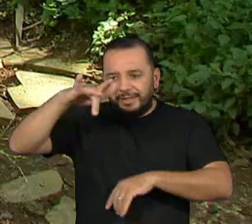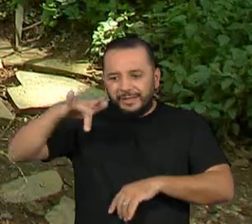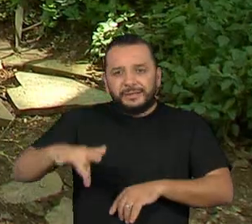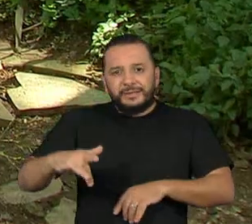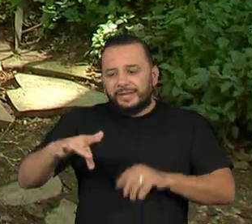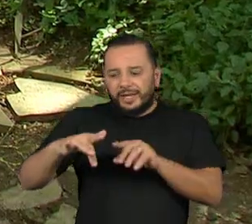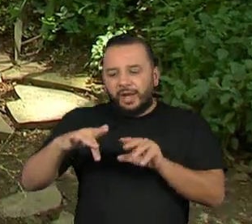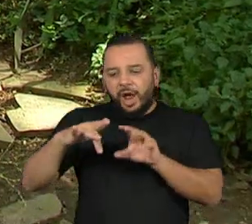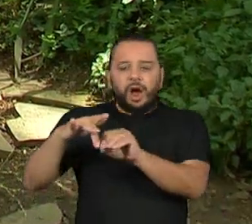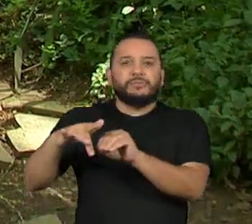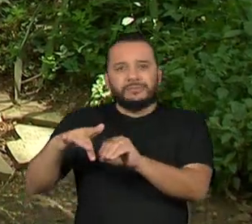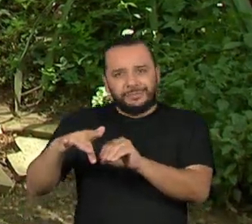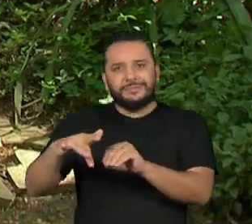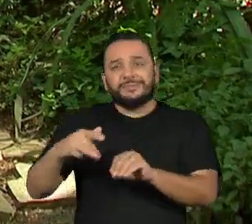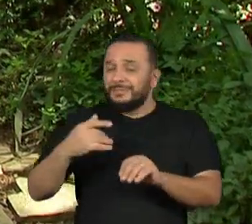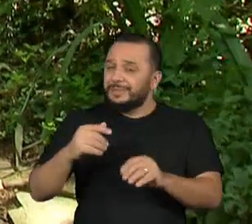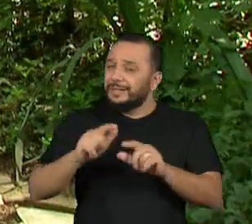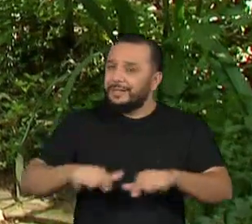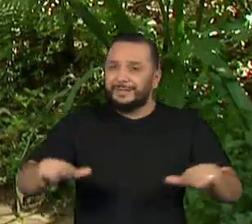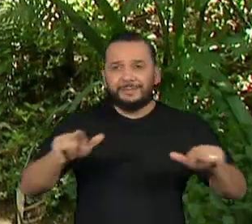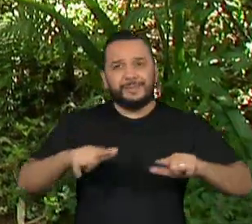limpar.